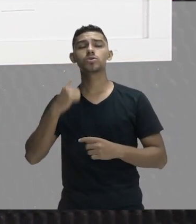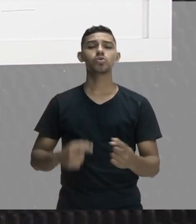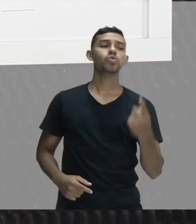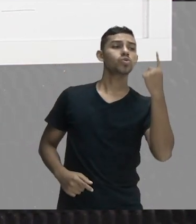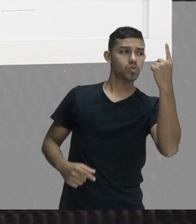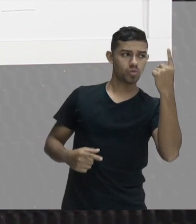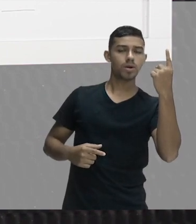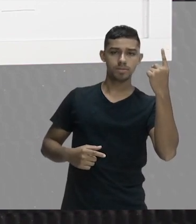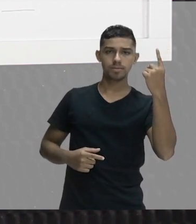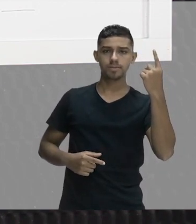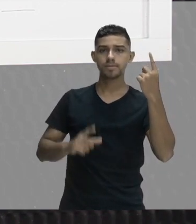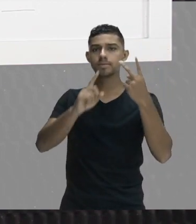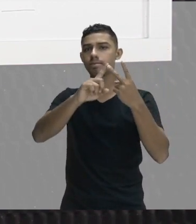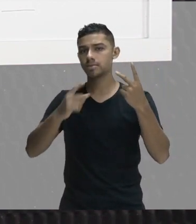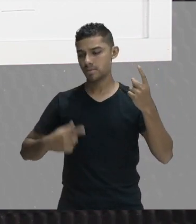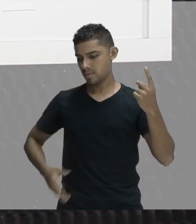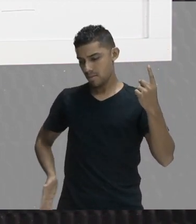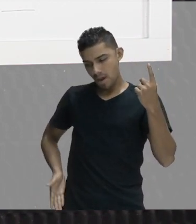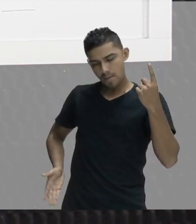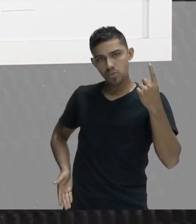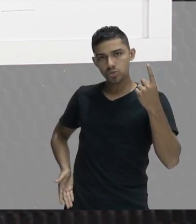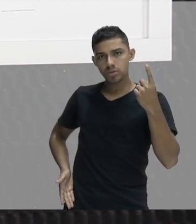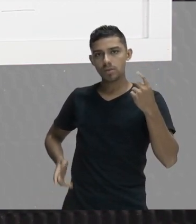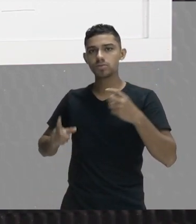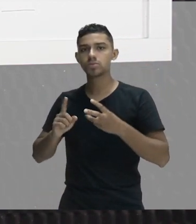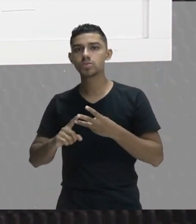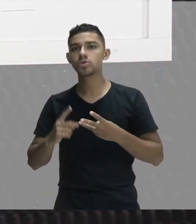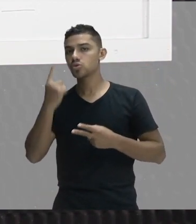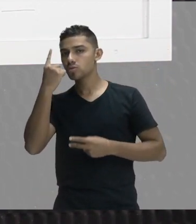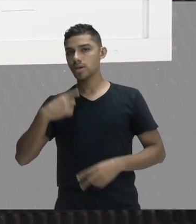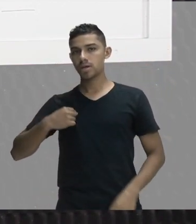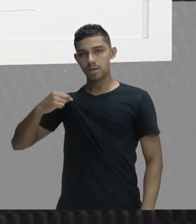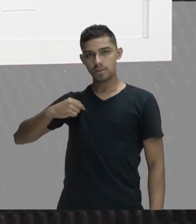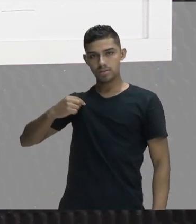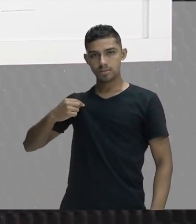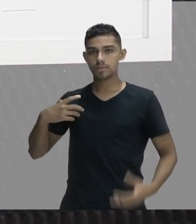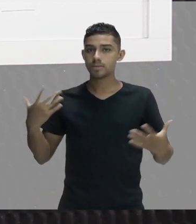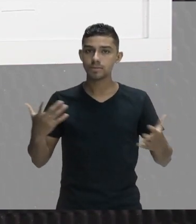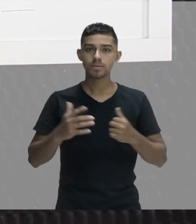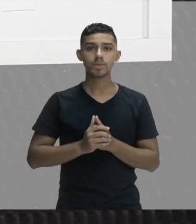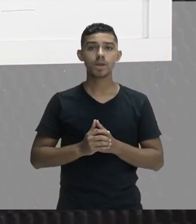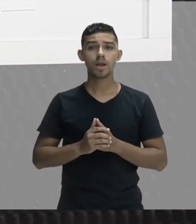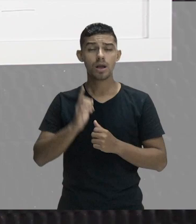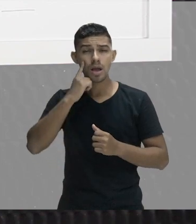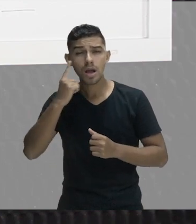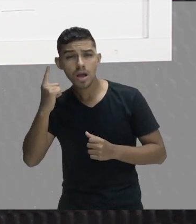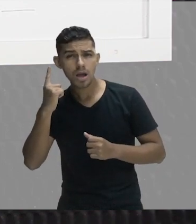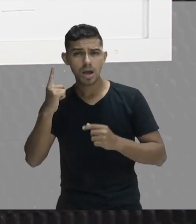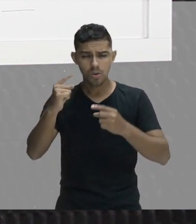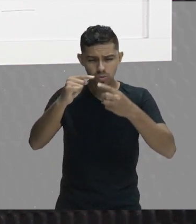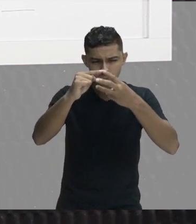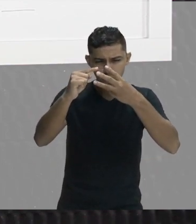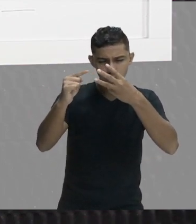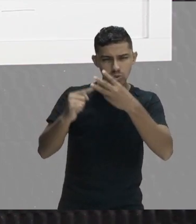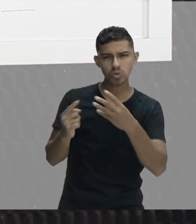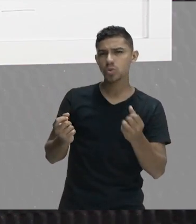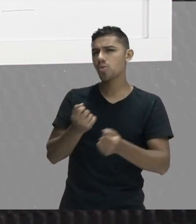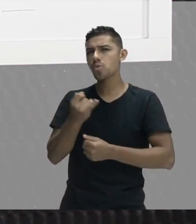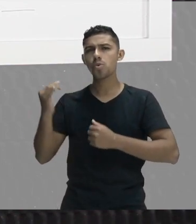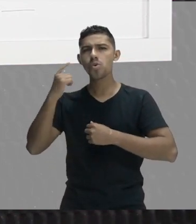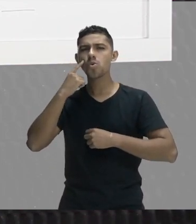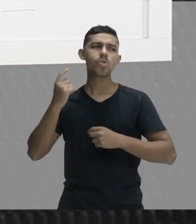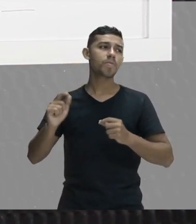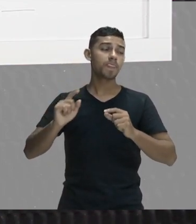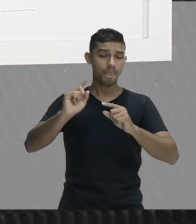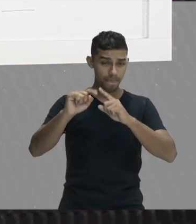camisa. Tá? Ele tem 2 bermudas e 4 camisas. Então a gente vai fazer aqui, tentar descobrir, né, através dessa árvore de possibilidades,